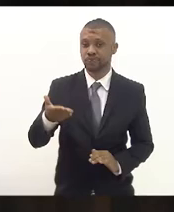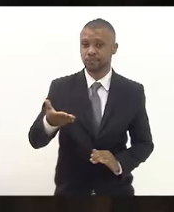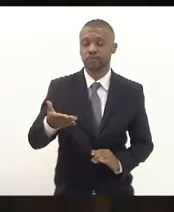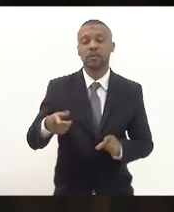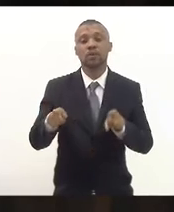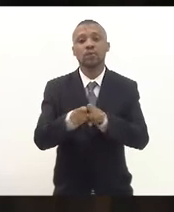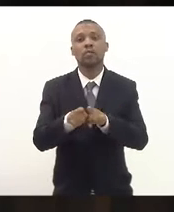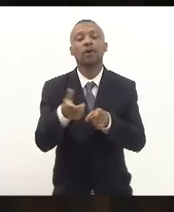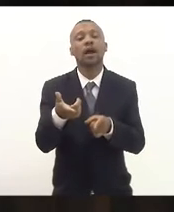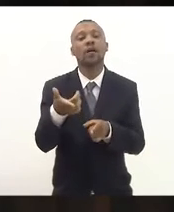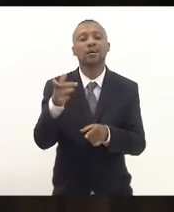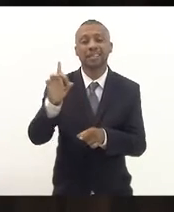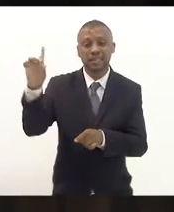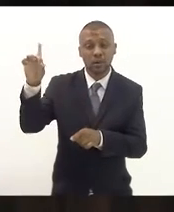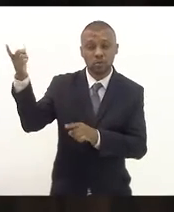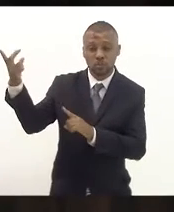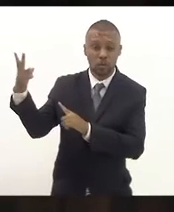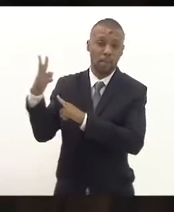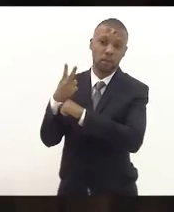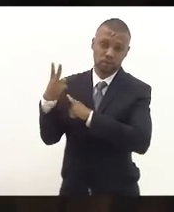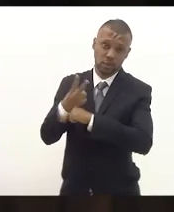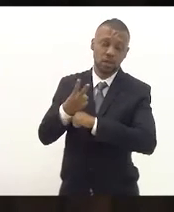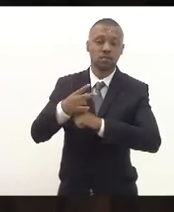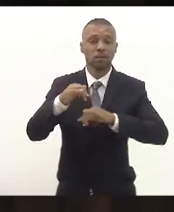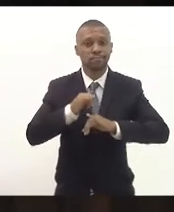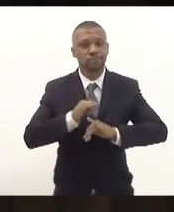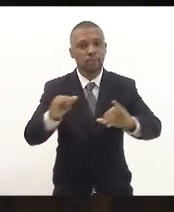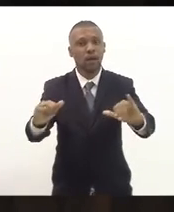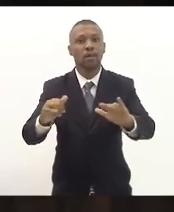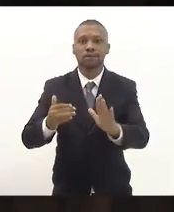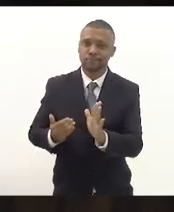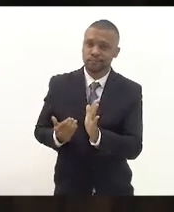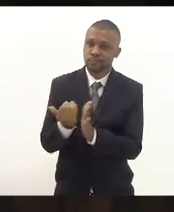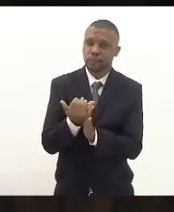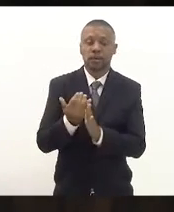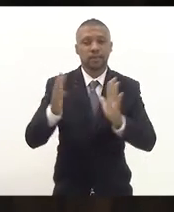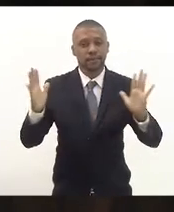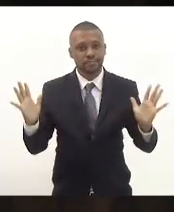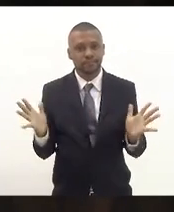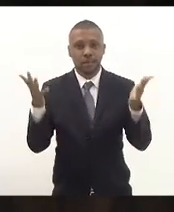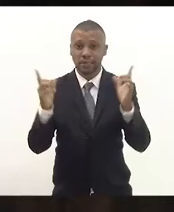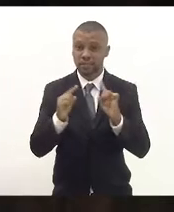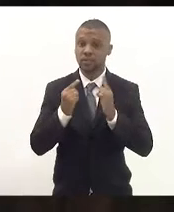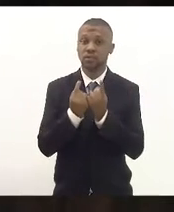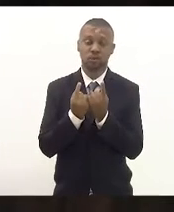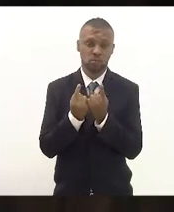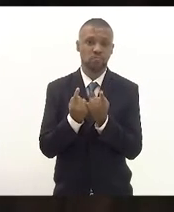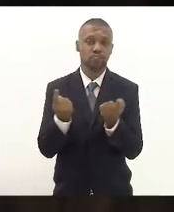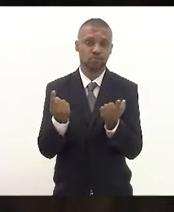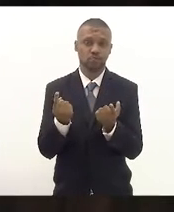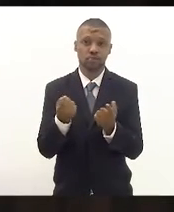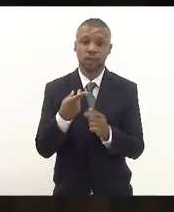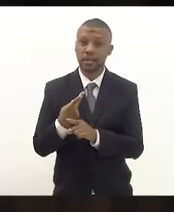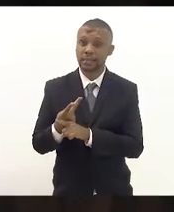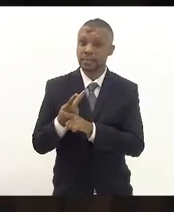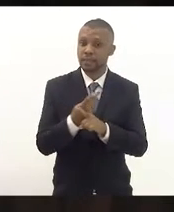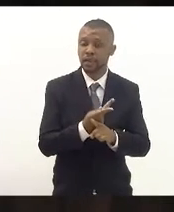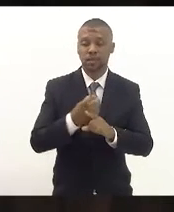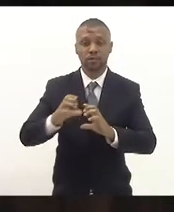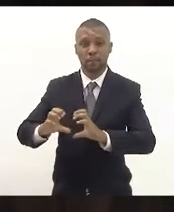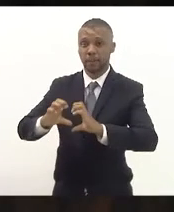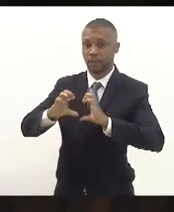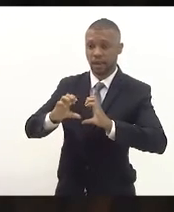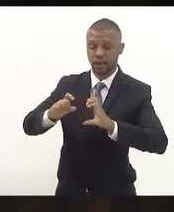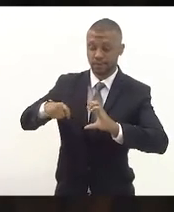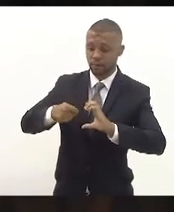sobre a proteção de Deus declaro aberta esta sessão solene entrega de medalha Tiradentes